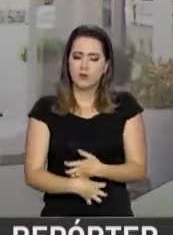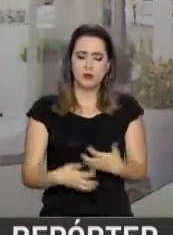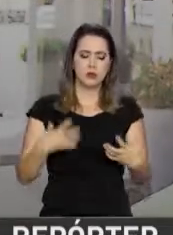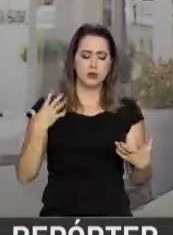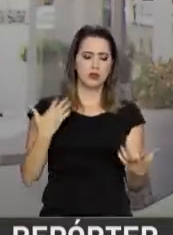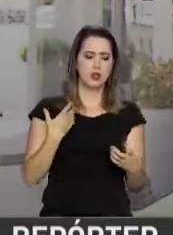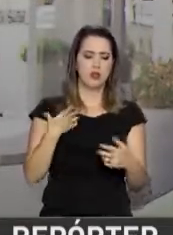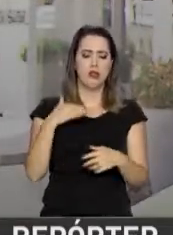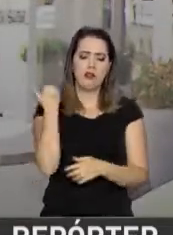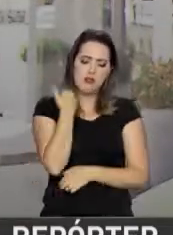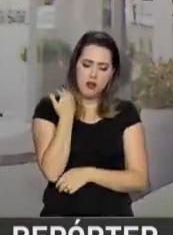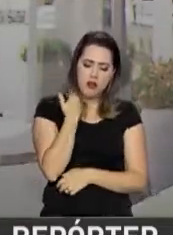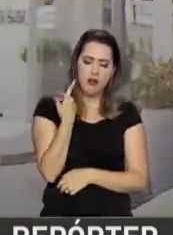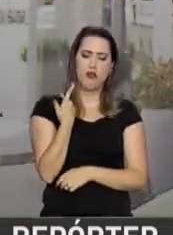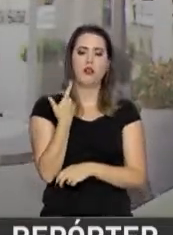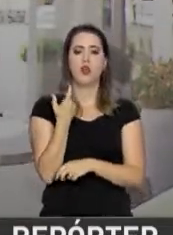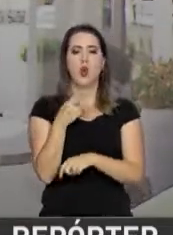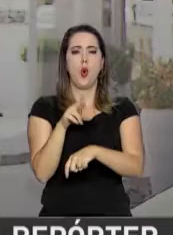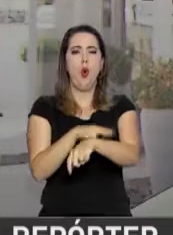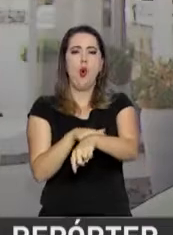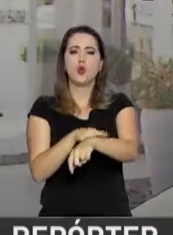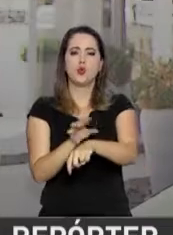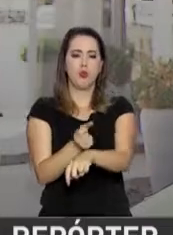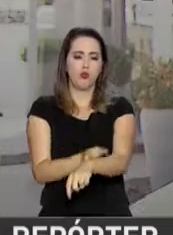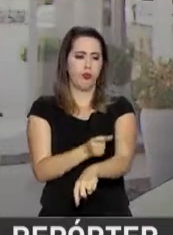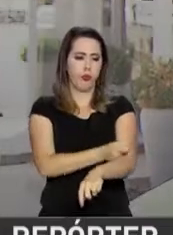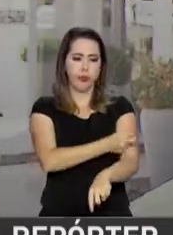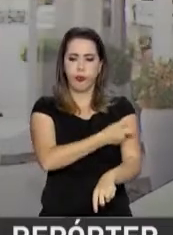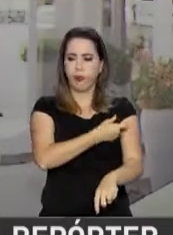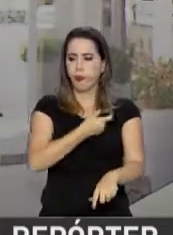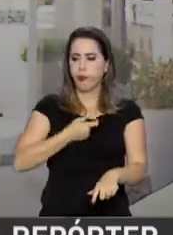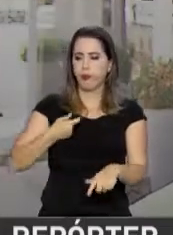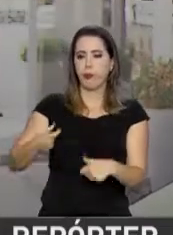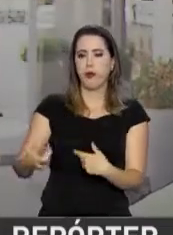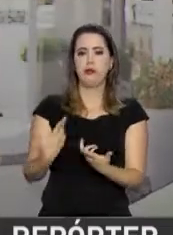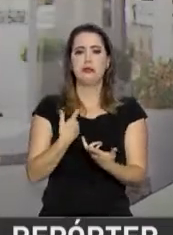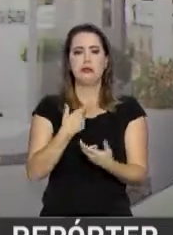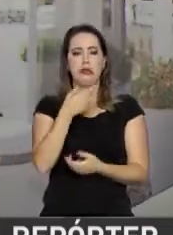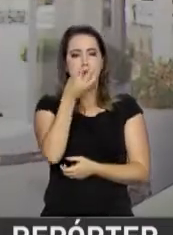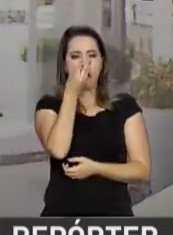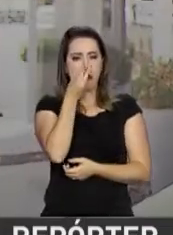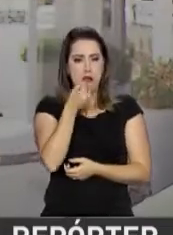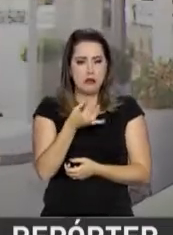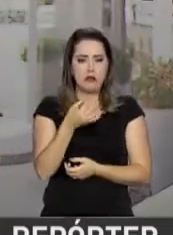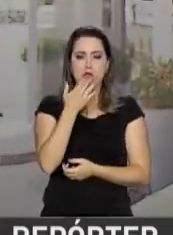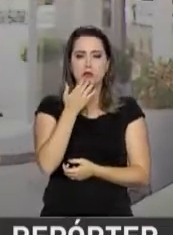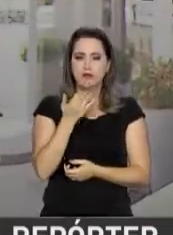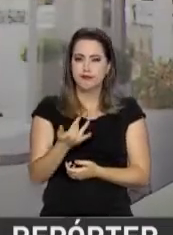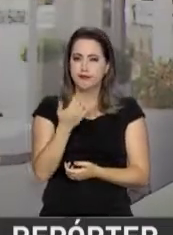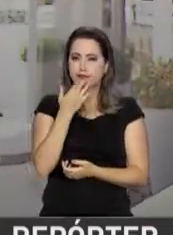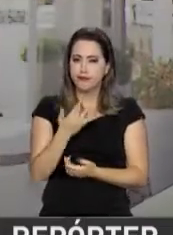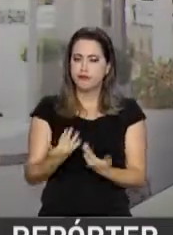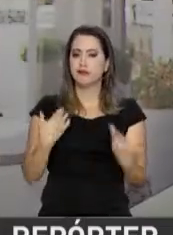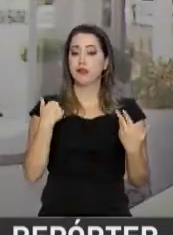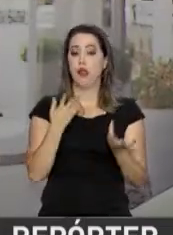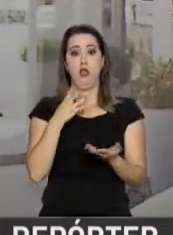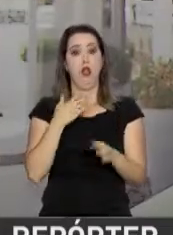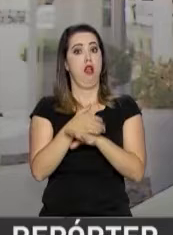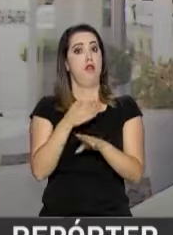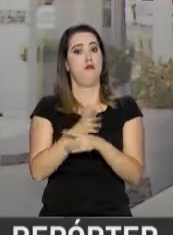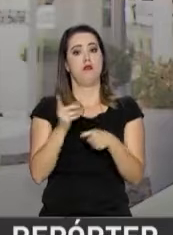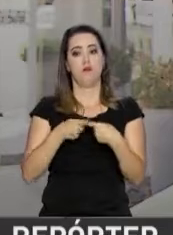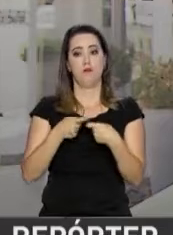aparecer algum cansaço manchas roxas pelo organismo a questão das hemorragias e aí eu fui ao médico e